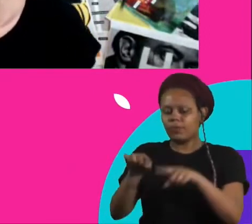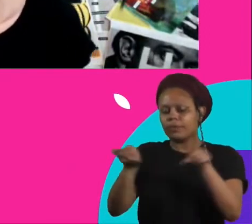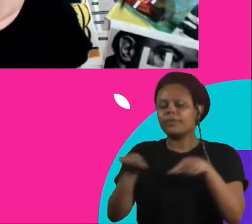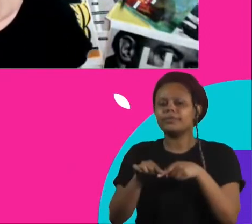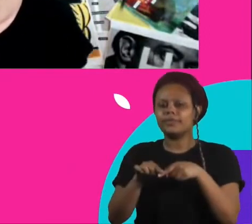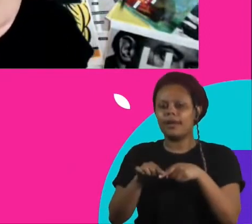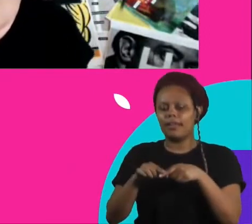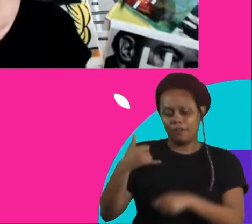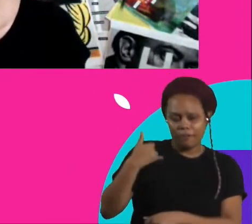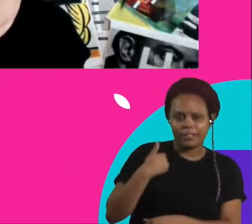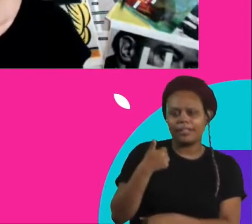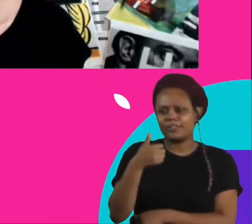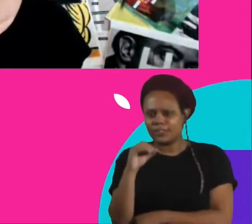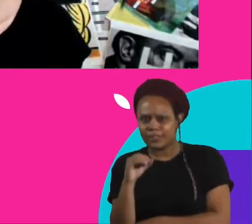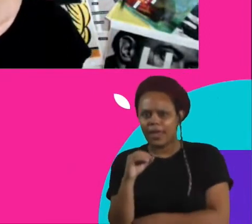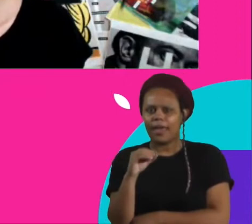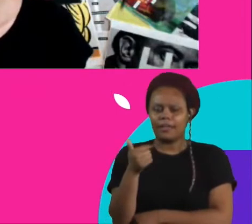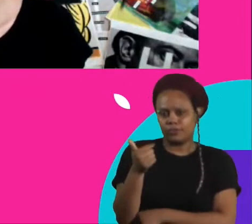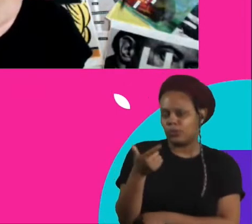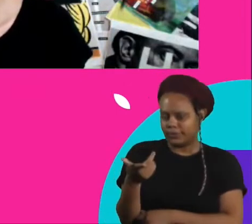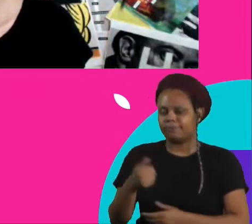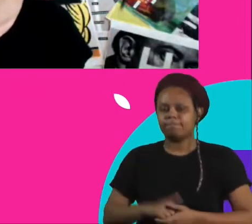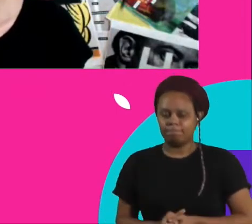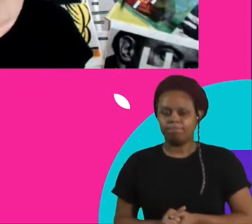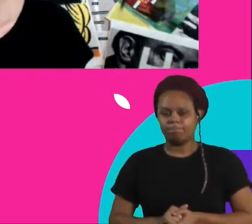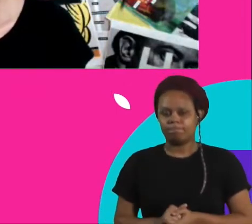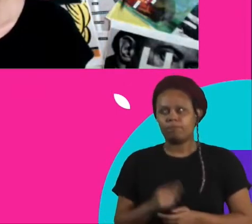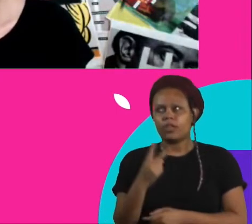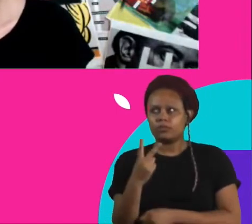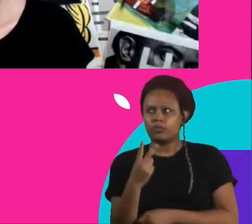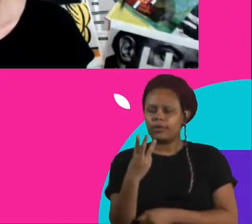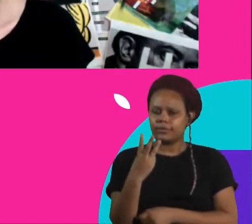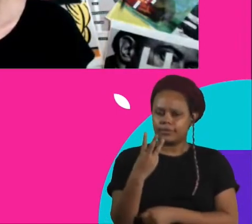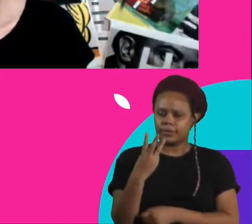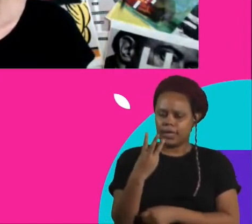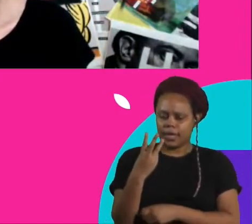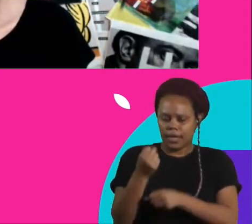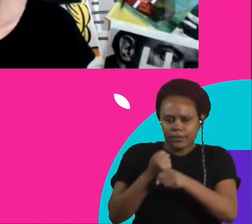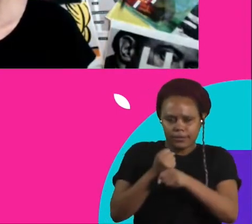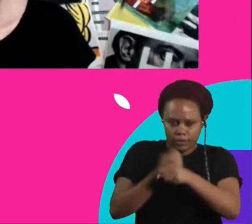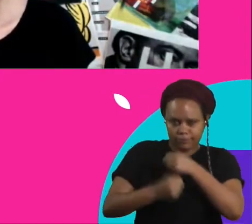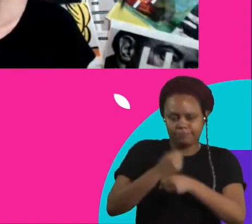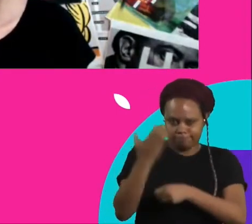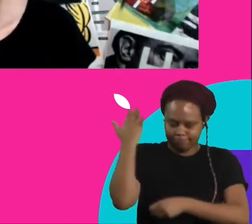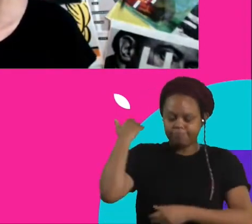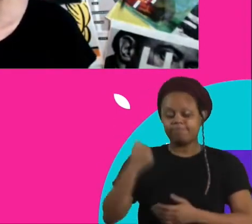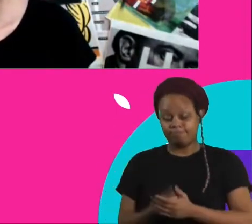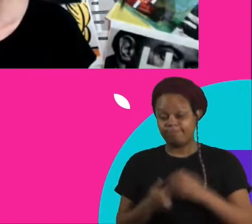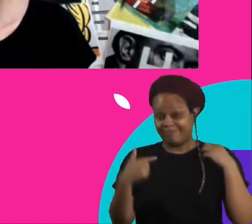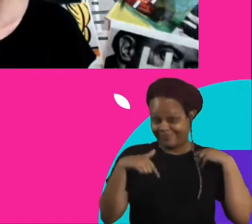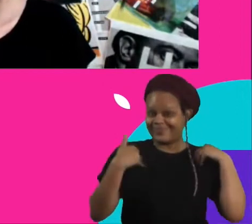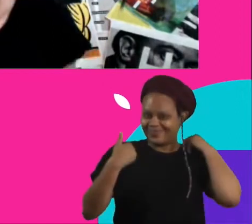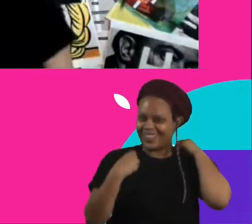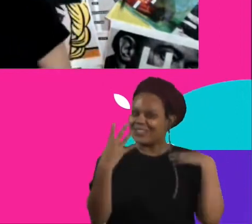em dia, há uns 2, 3 anos, Camila, eu comecei a fazer um exercício. Eu estou indo para 44, sei que o